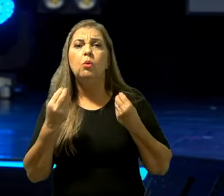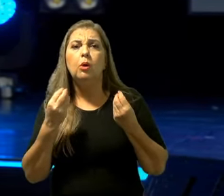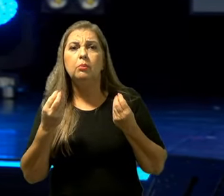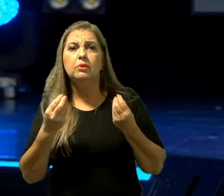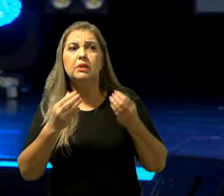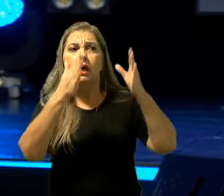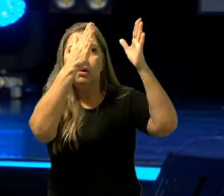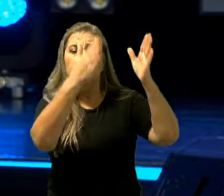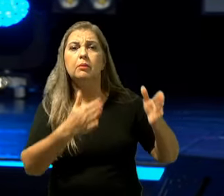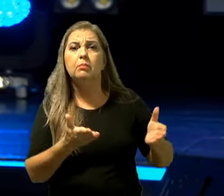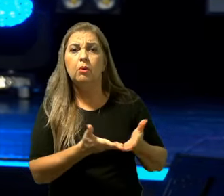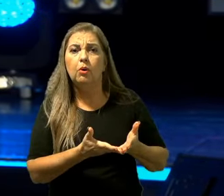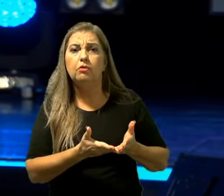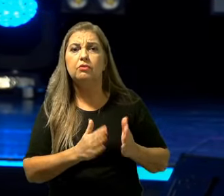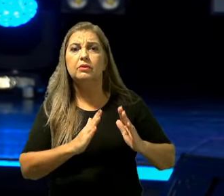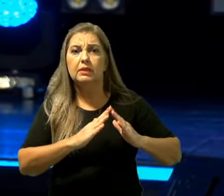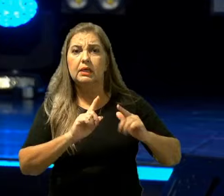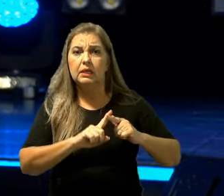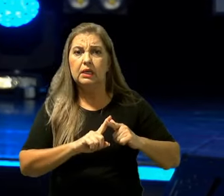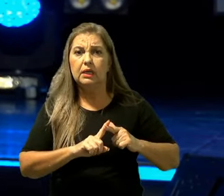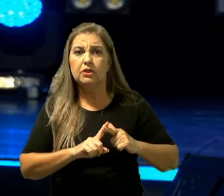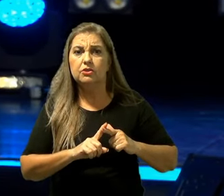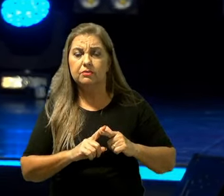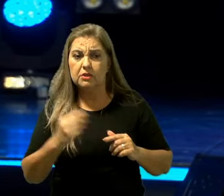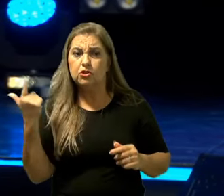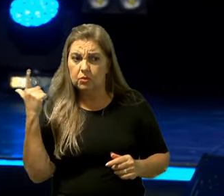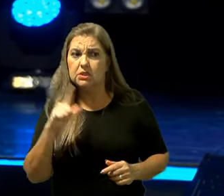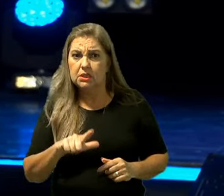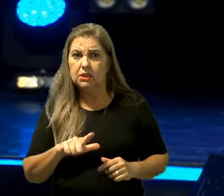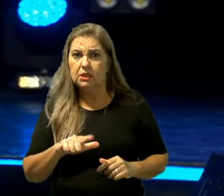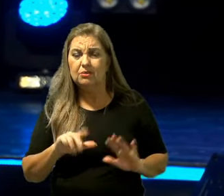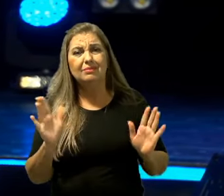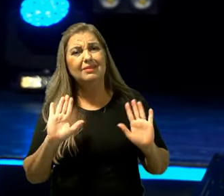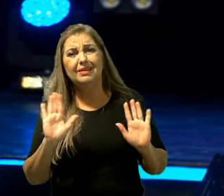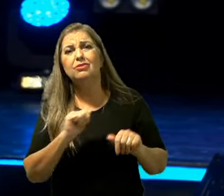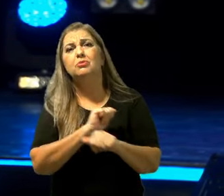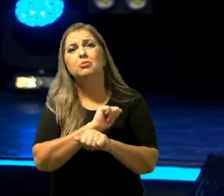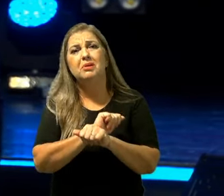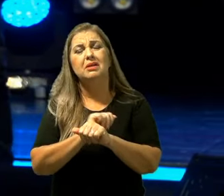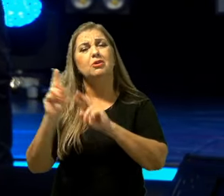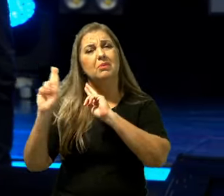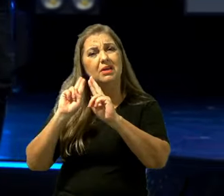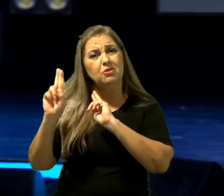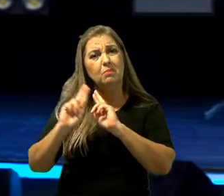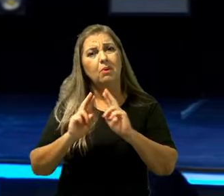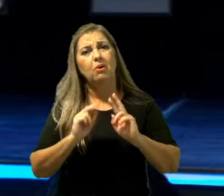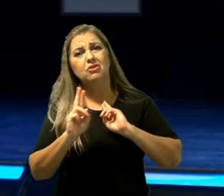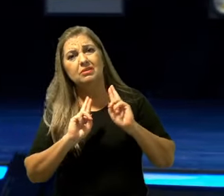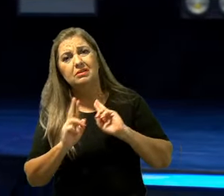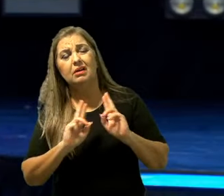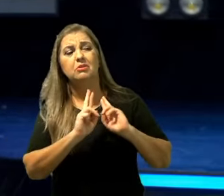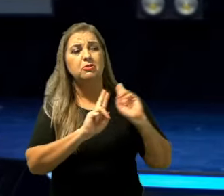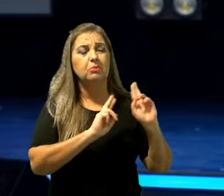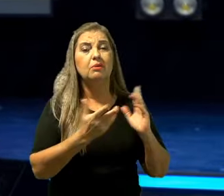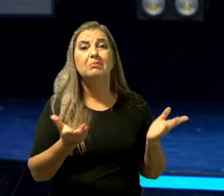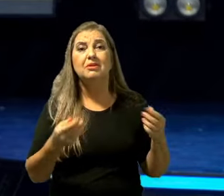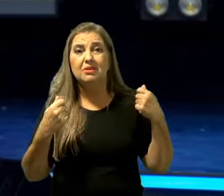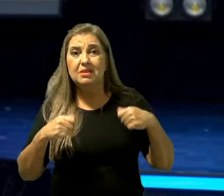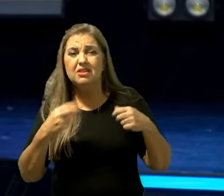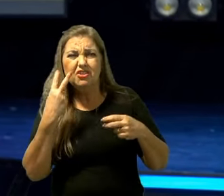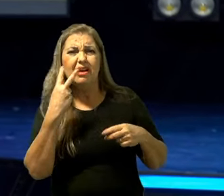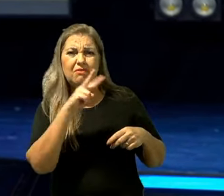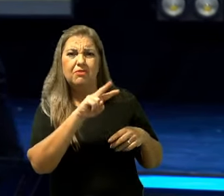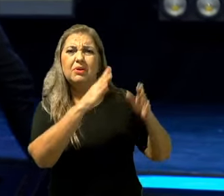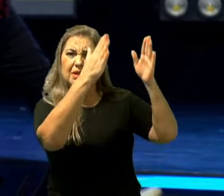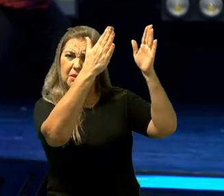do imóvel da igreja? Já resolveu e tal? A gente, não, ainda não, estamos esperando uma resposta e tal, tal, tal. Aí a irmã vira e fala assim, mas você já viu aquele